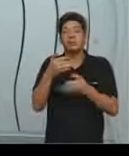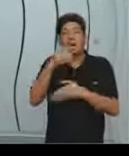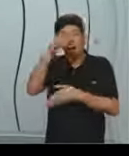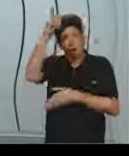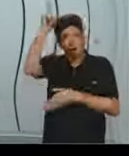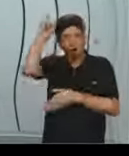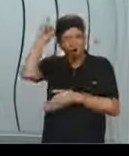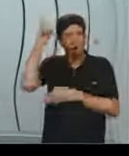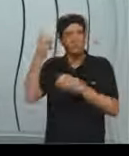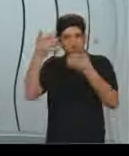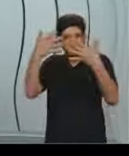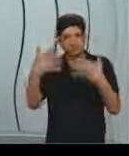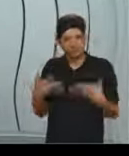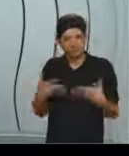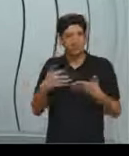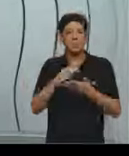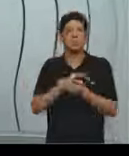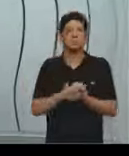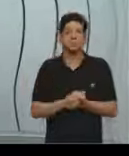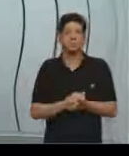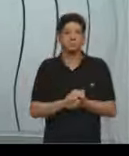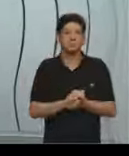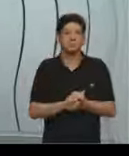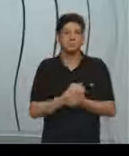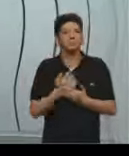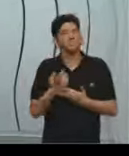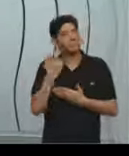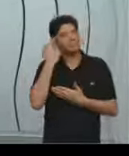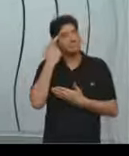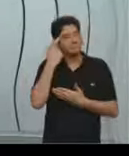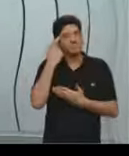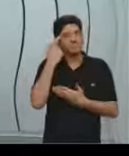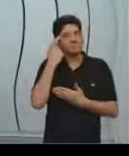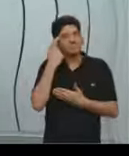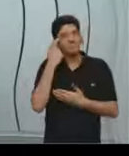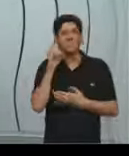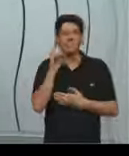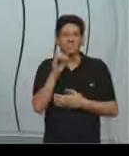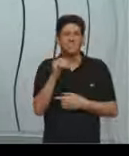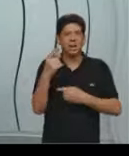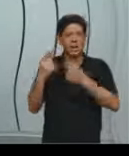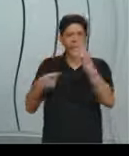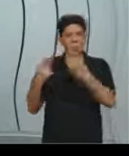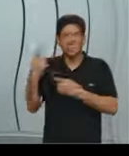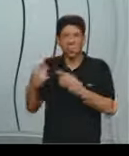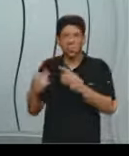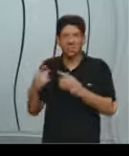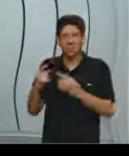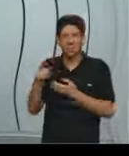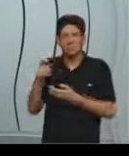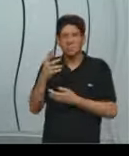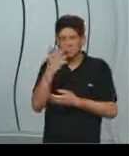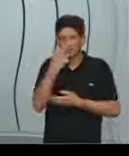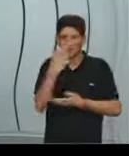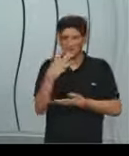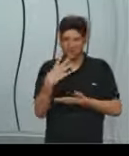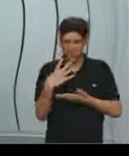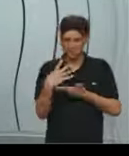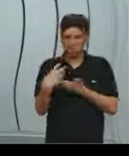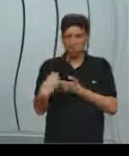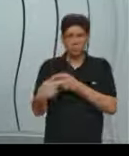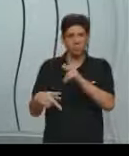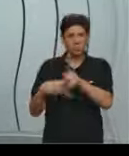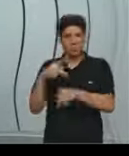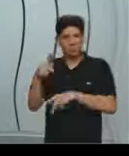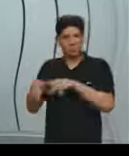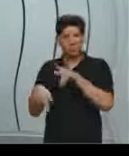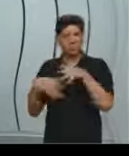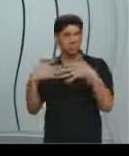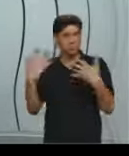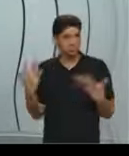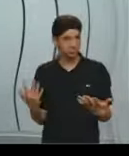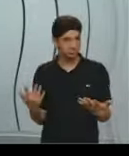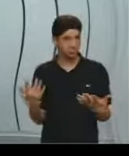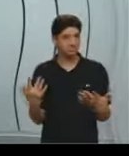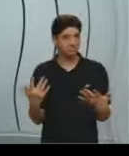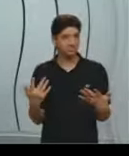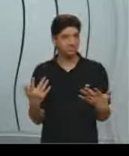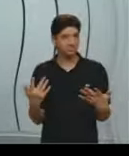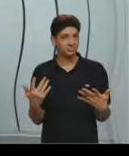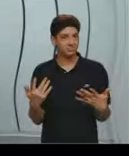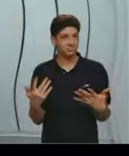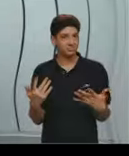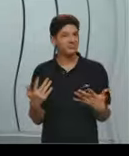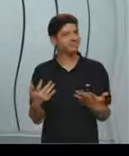reflexos e essa ideia né Será que os políticos são reflexo da população que essa discussão que a ciência política faz E aí